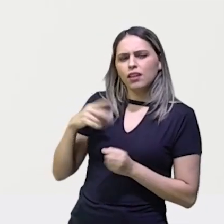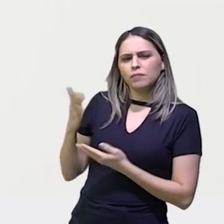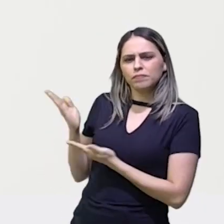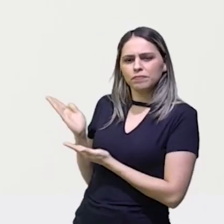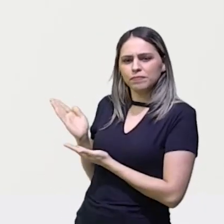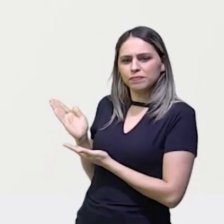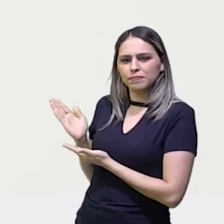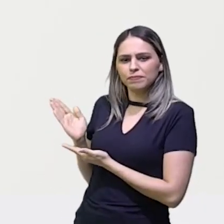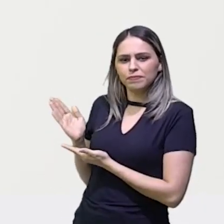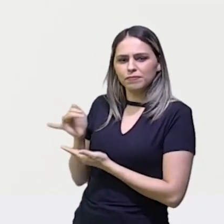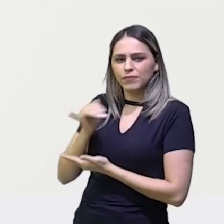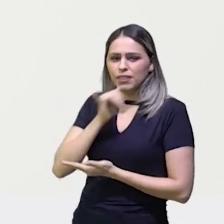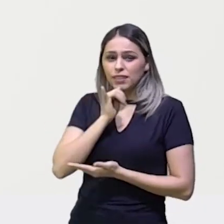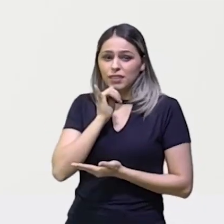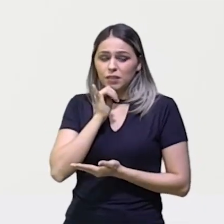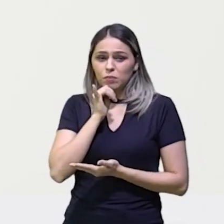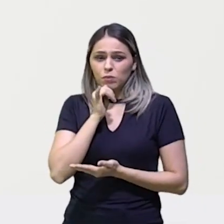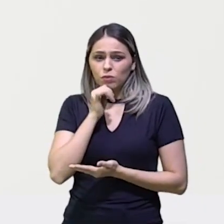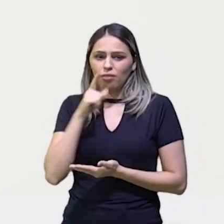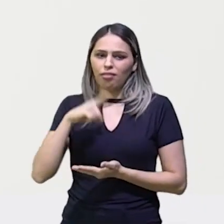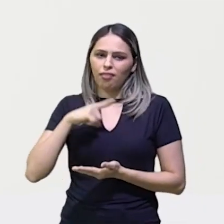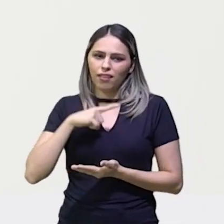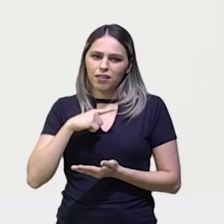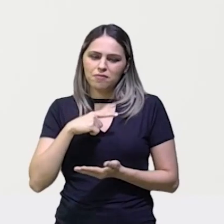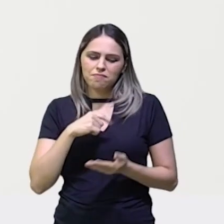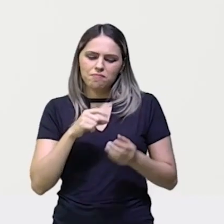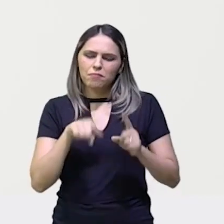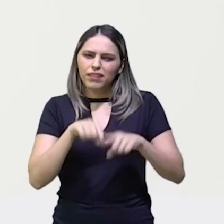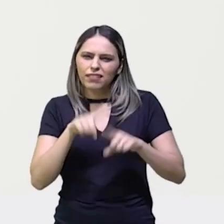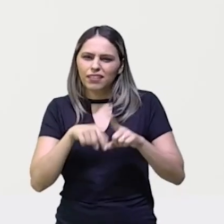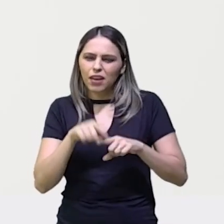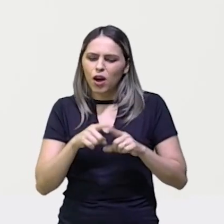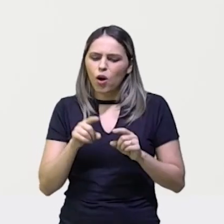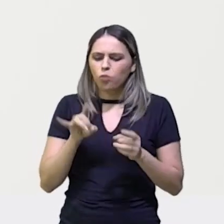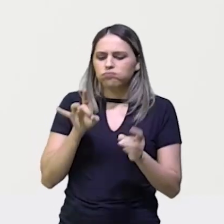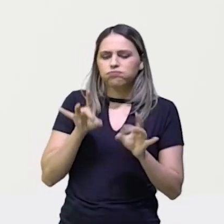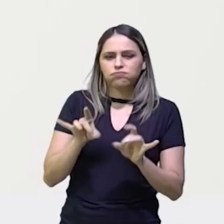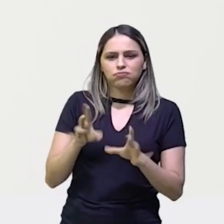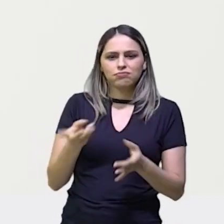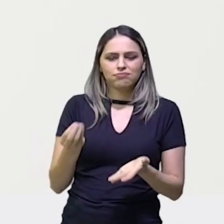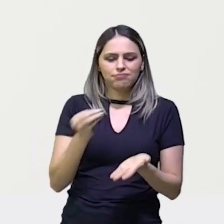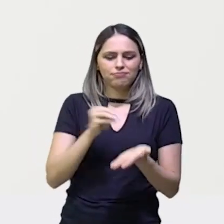portadores de texto aqui. Estão observando.